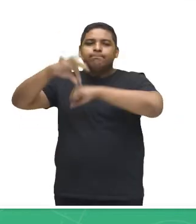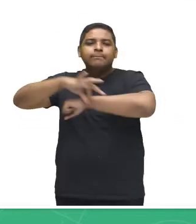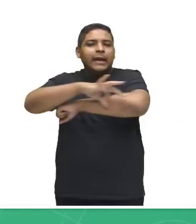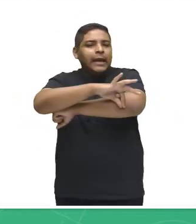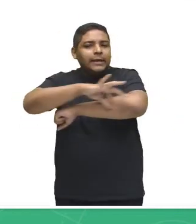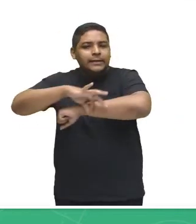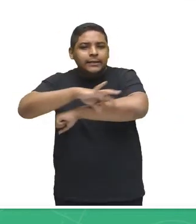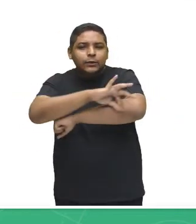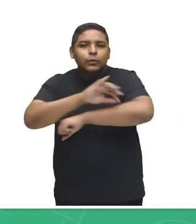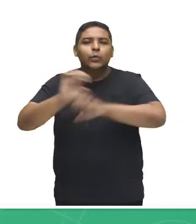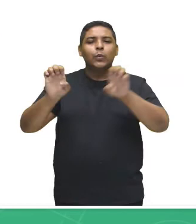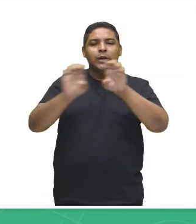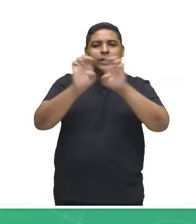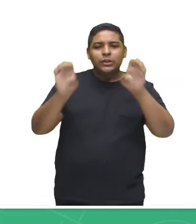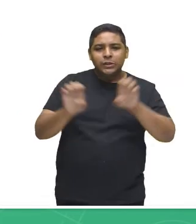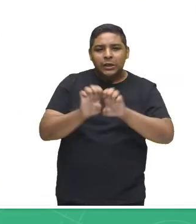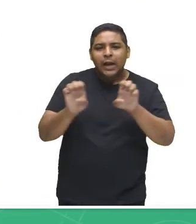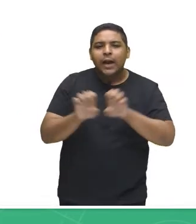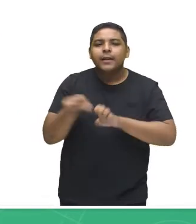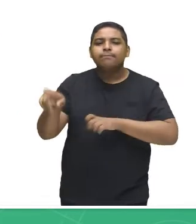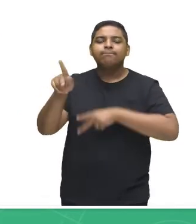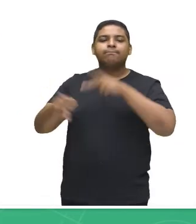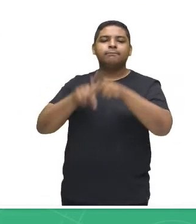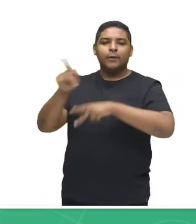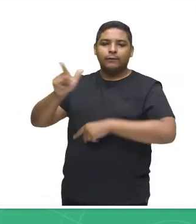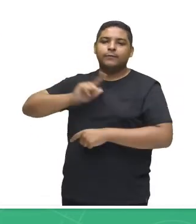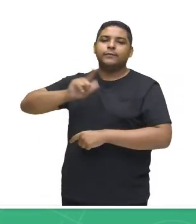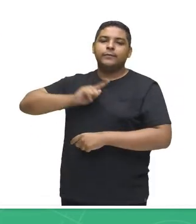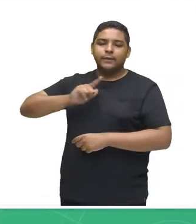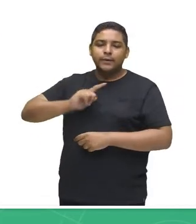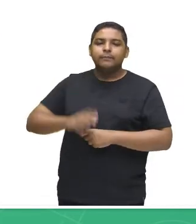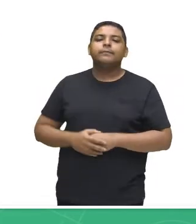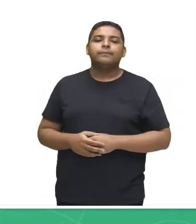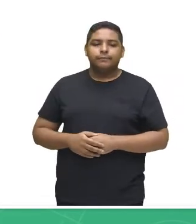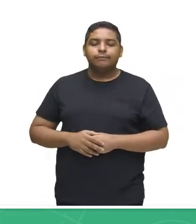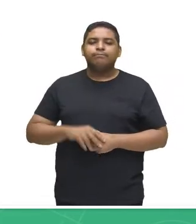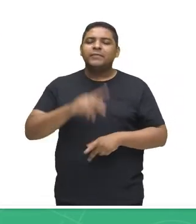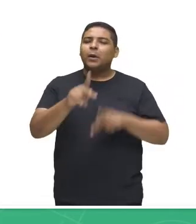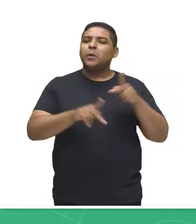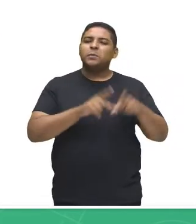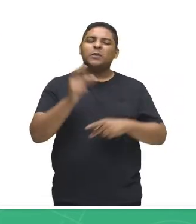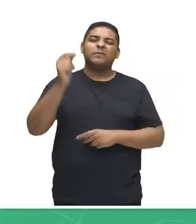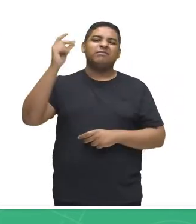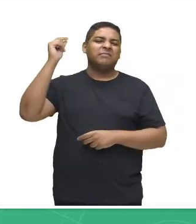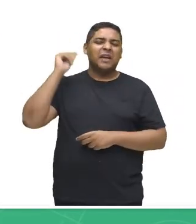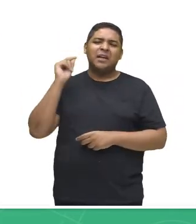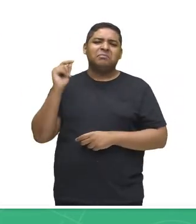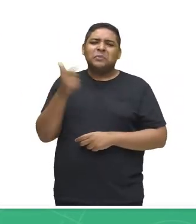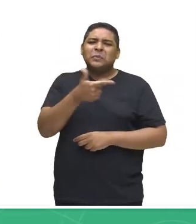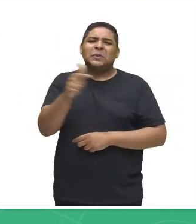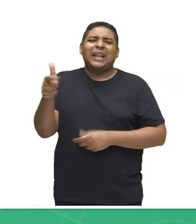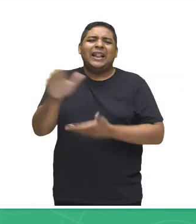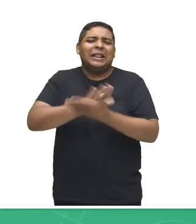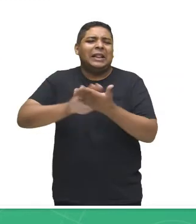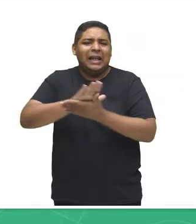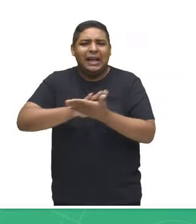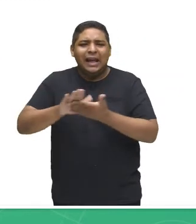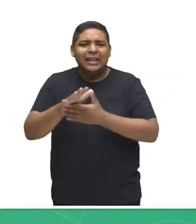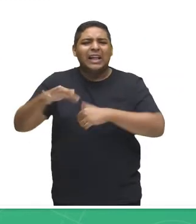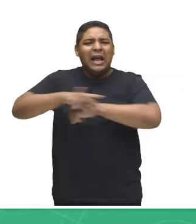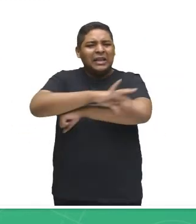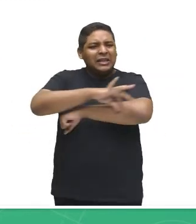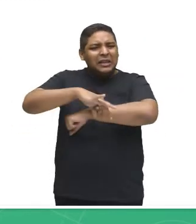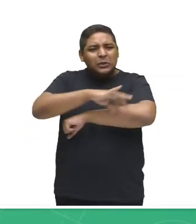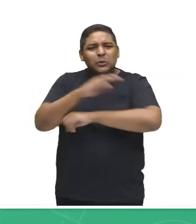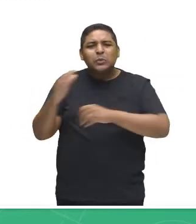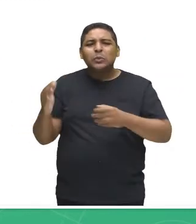engenharia que esses povos tiveram. Porque quando a gente estuda os povos antigos, o que a gente pensa? Ah, gente, não deixaram nada. Mas olha só, assírios